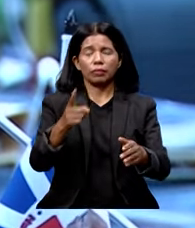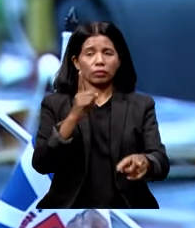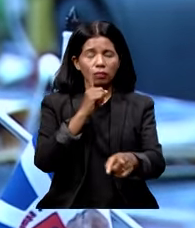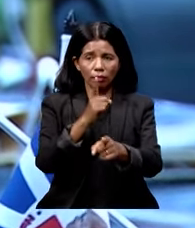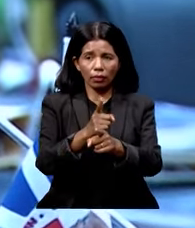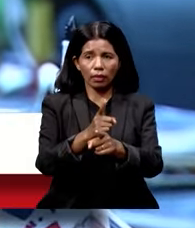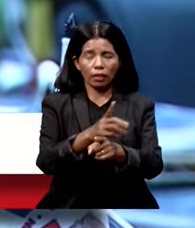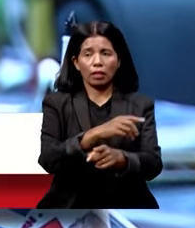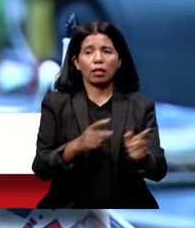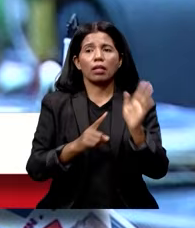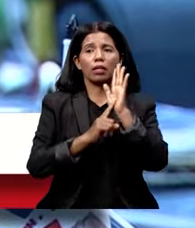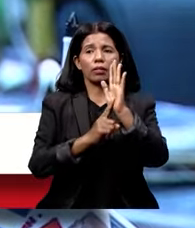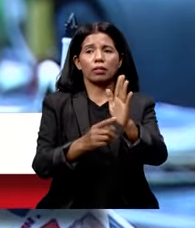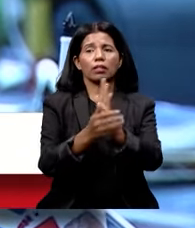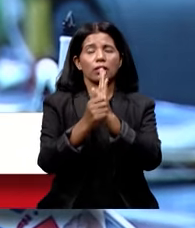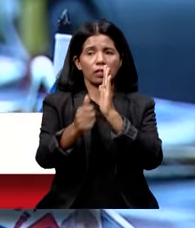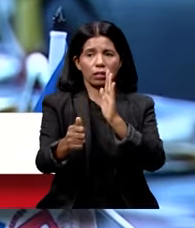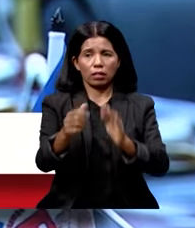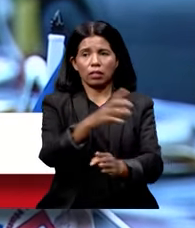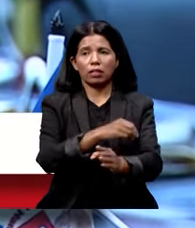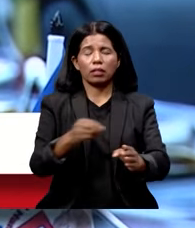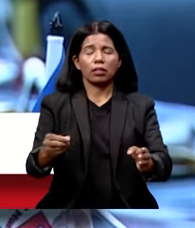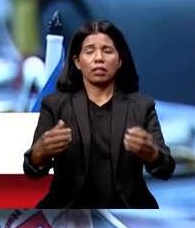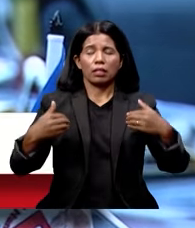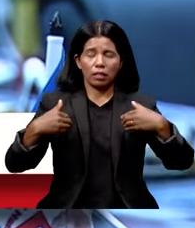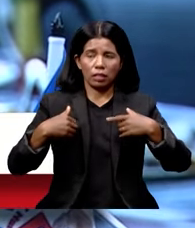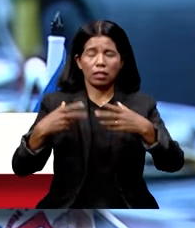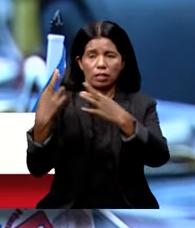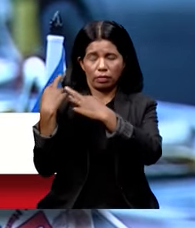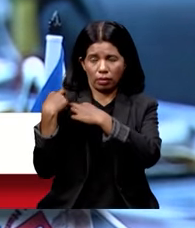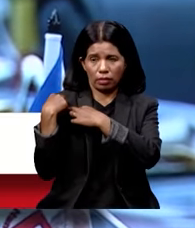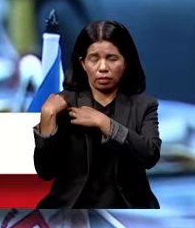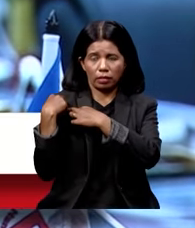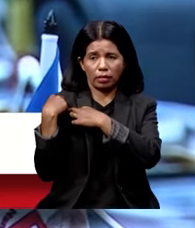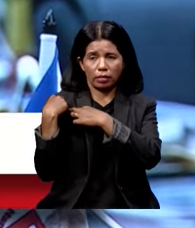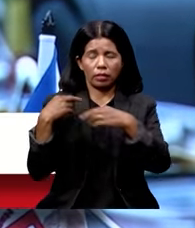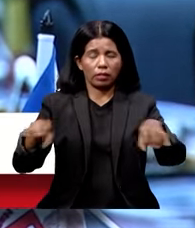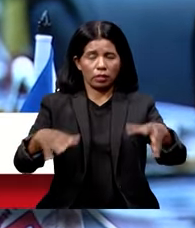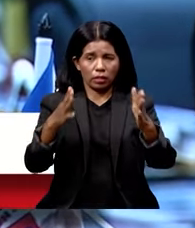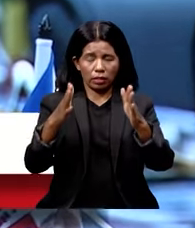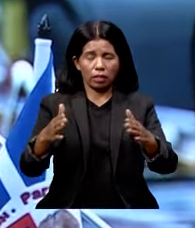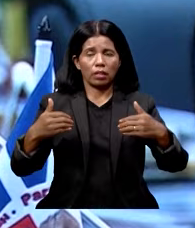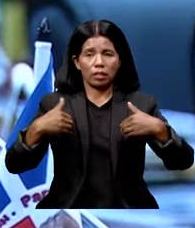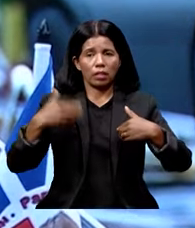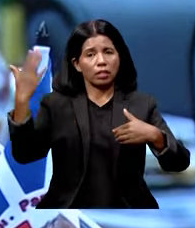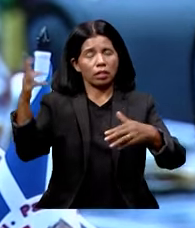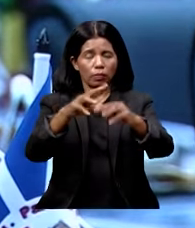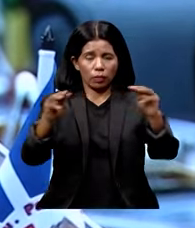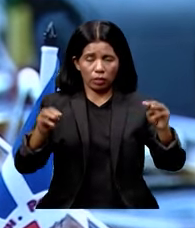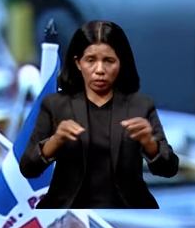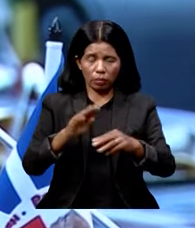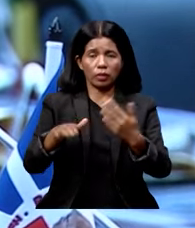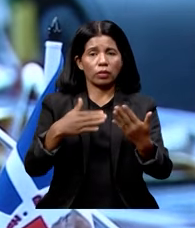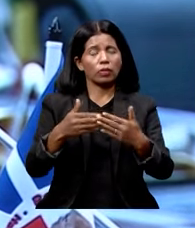cá expressa capacidade de entendimento das responsabilidades na bem cá funcionários ira tem que ir a municípios na tua ira dor